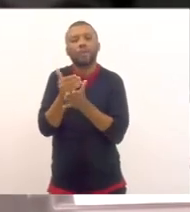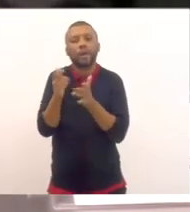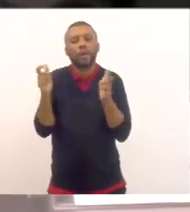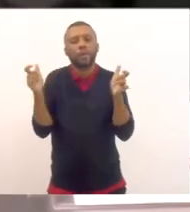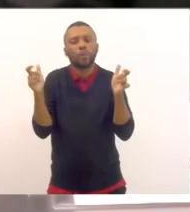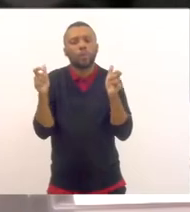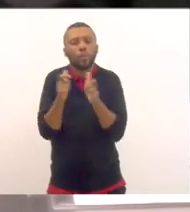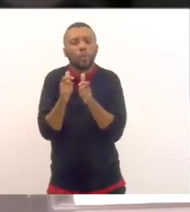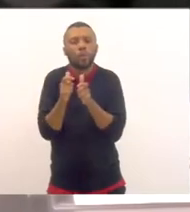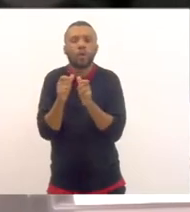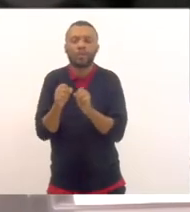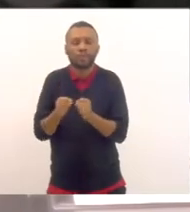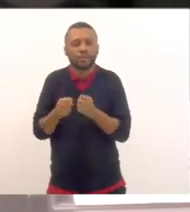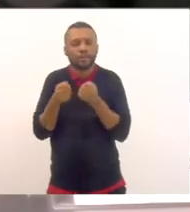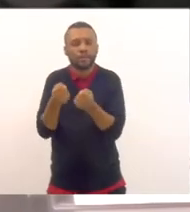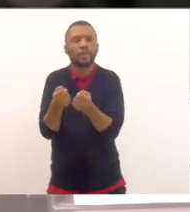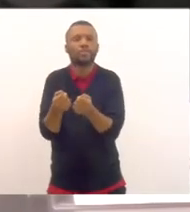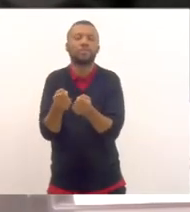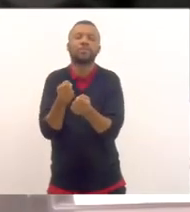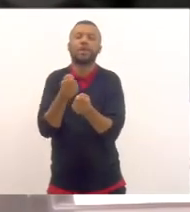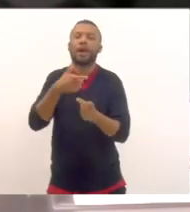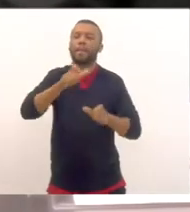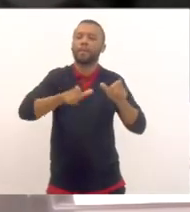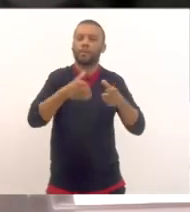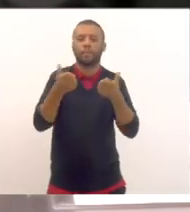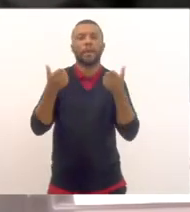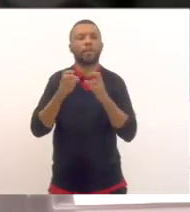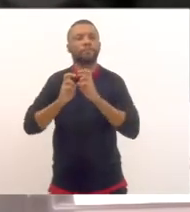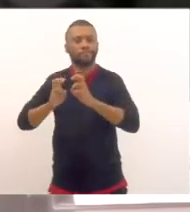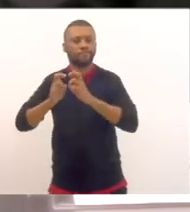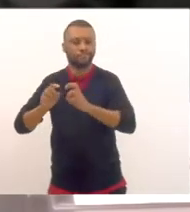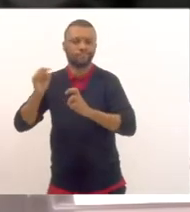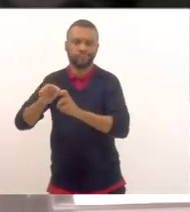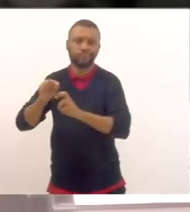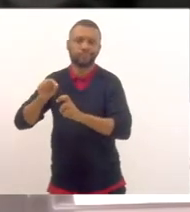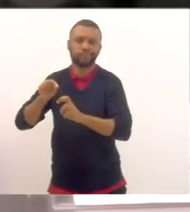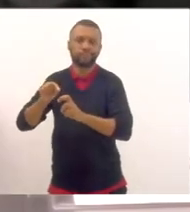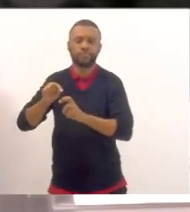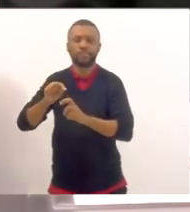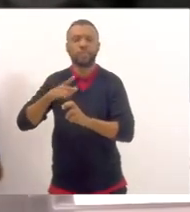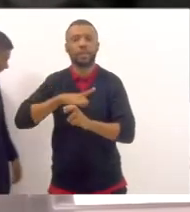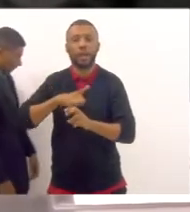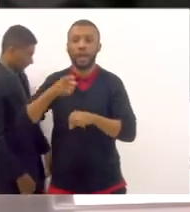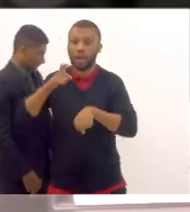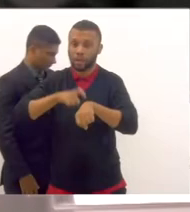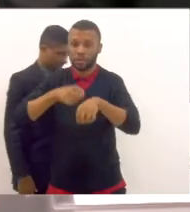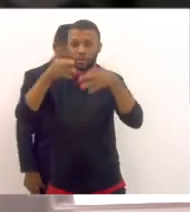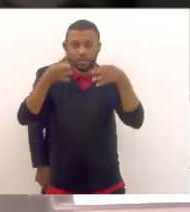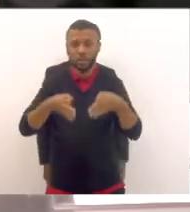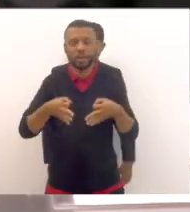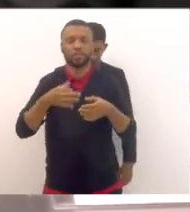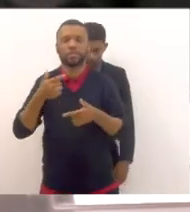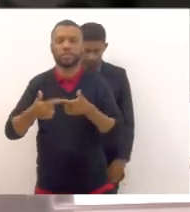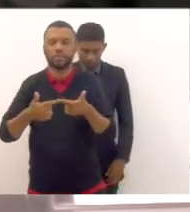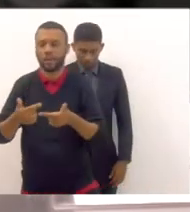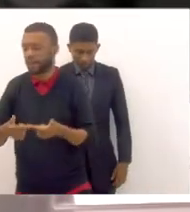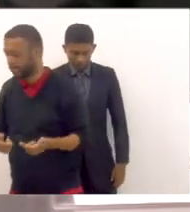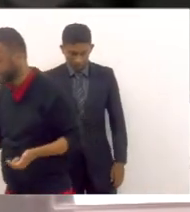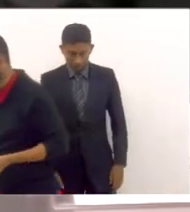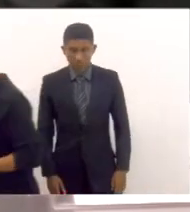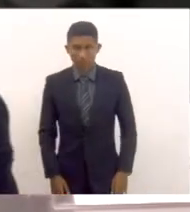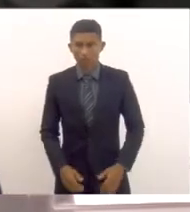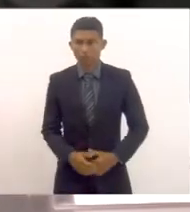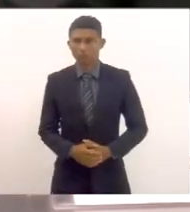ações no sentido de garantir usuário né do sistema que é o passageiro a pontualidade no serviço e também vamos assim